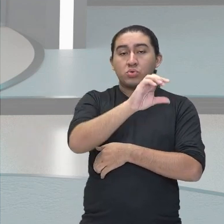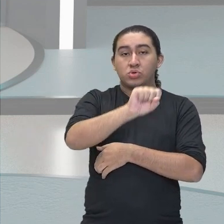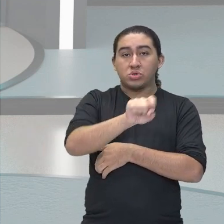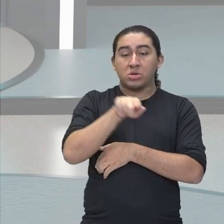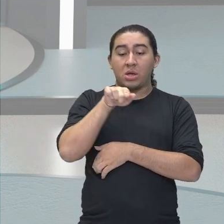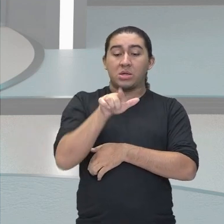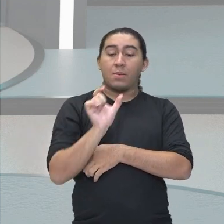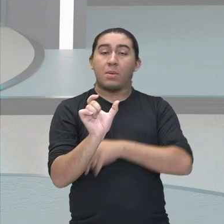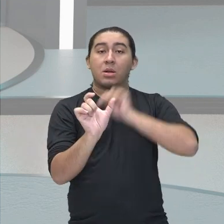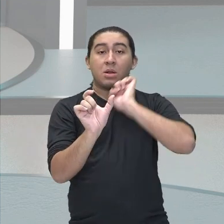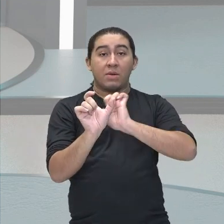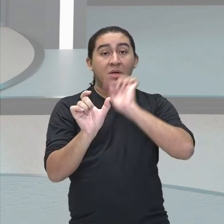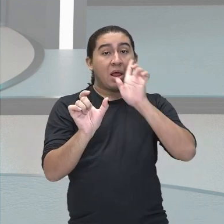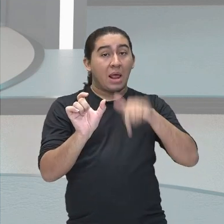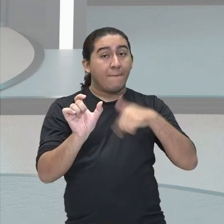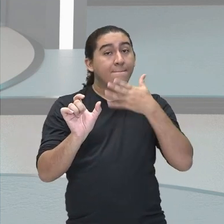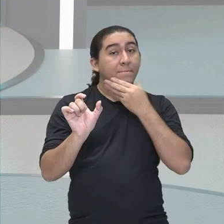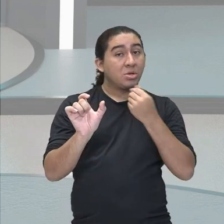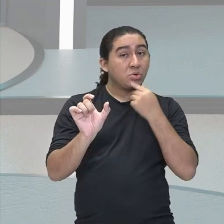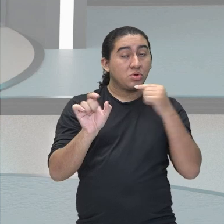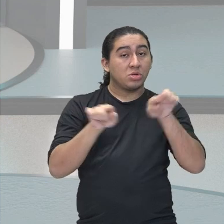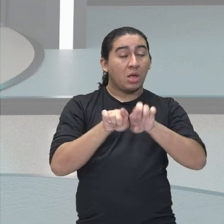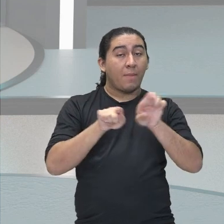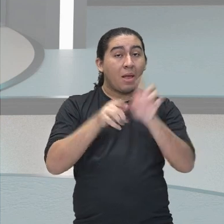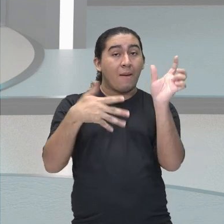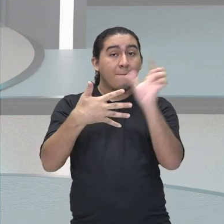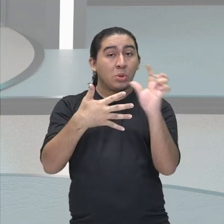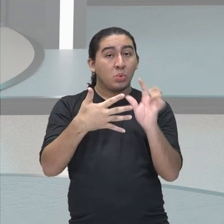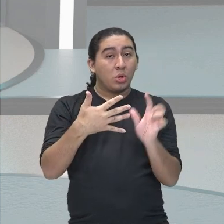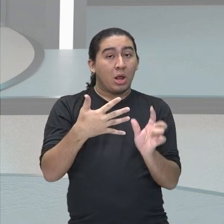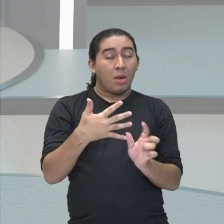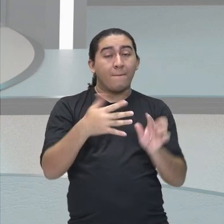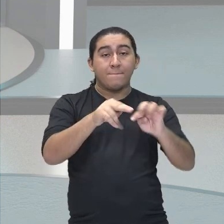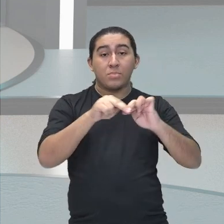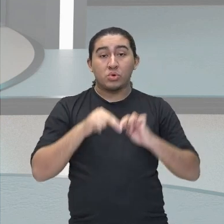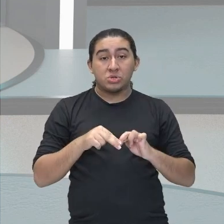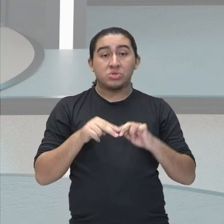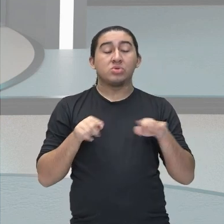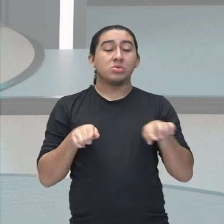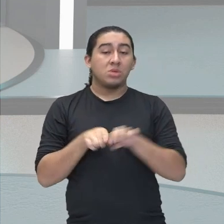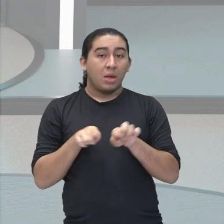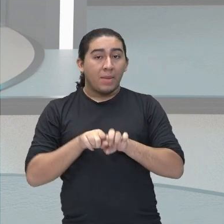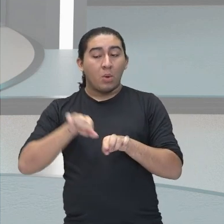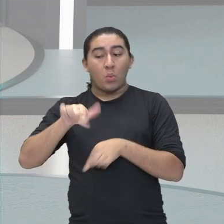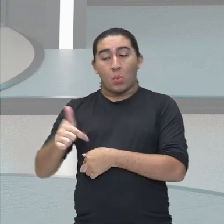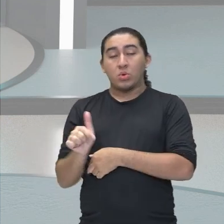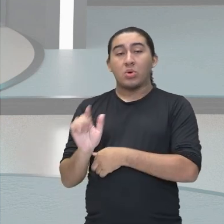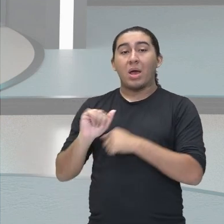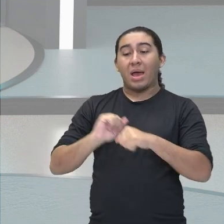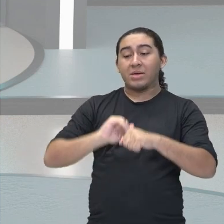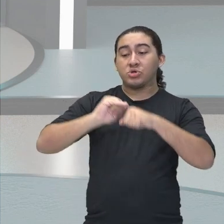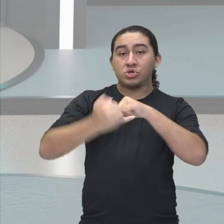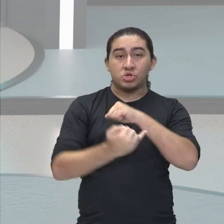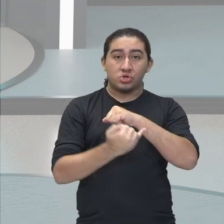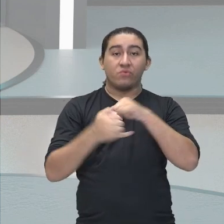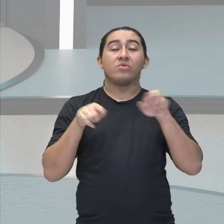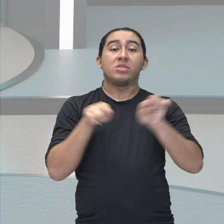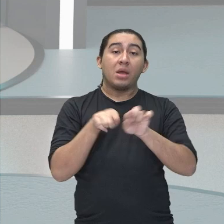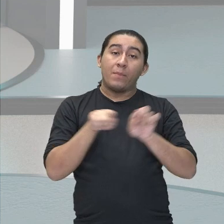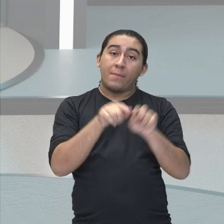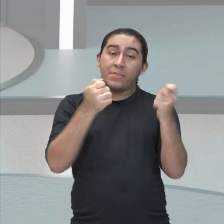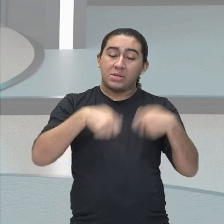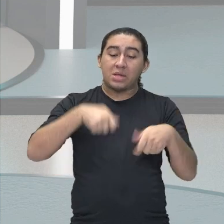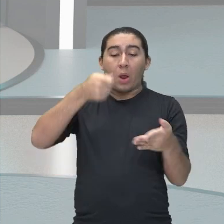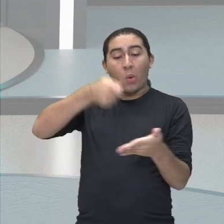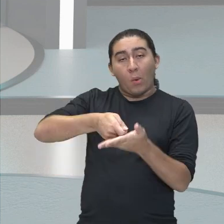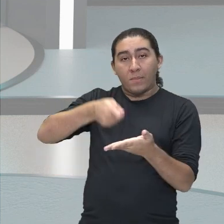e está no plural. Então, coloridos, que é o adjetivo, ele